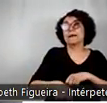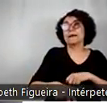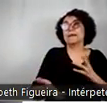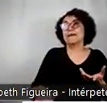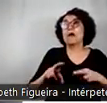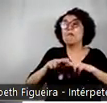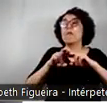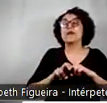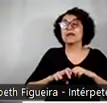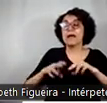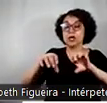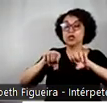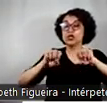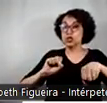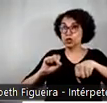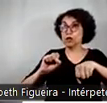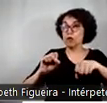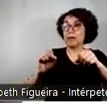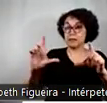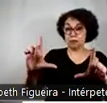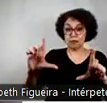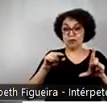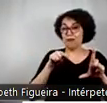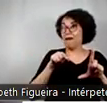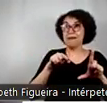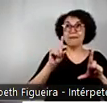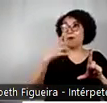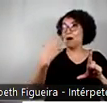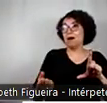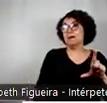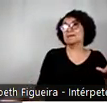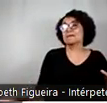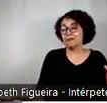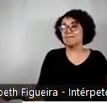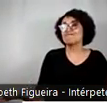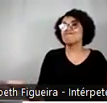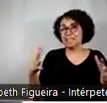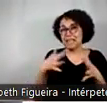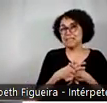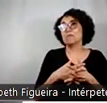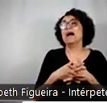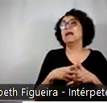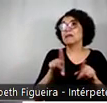de escolha, né, que escolheu, e isso acaba frustrando o projeto de vida e acaba gerando também um impacto na saúde mental.